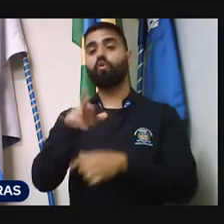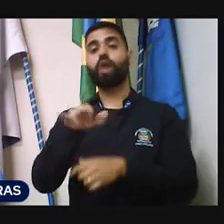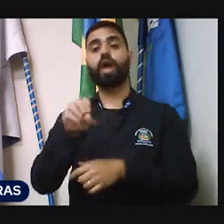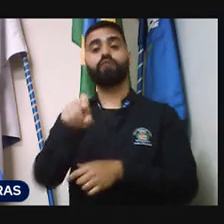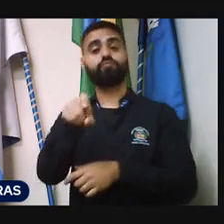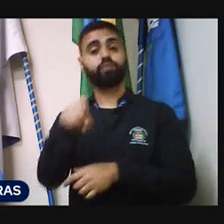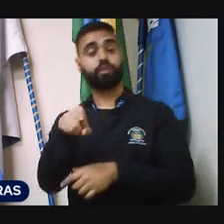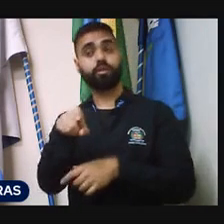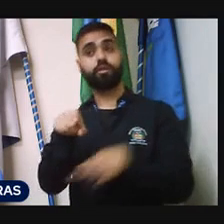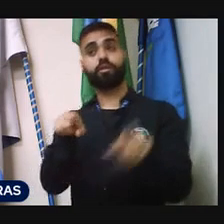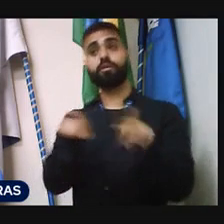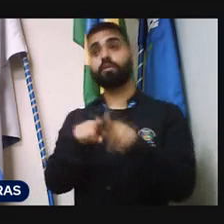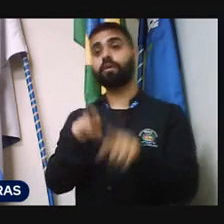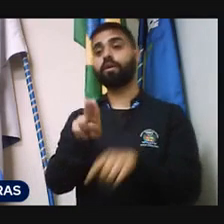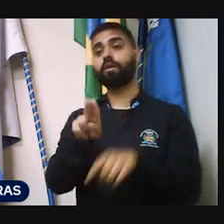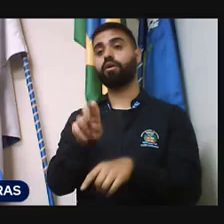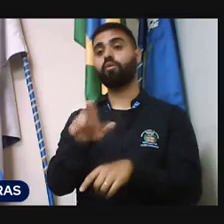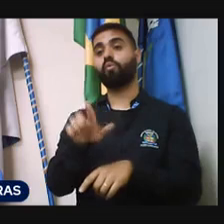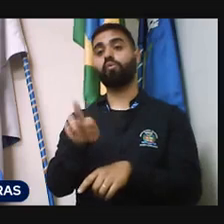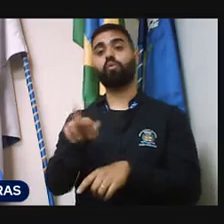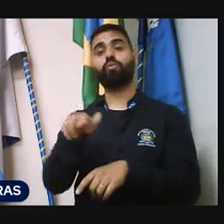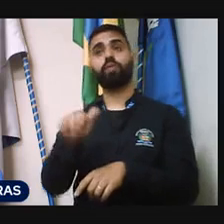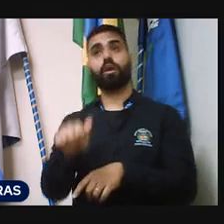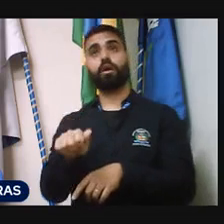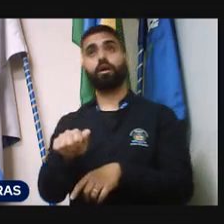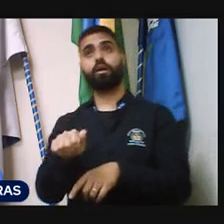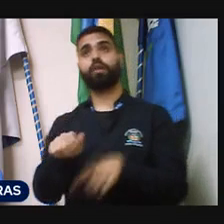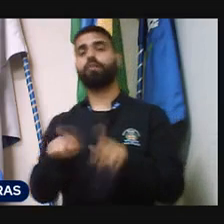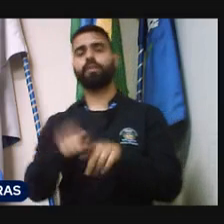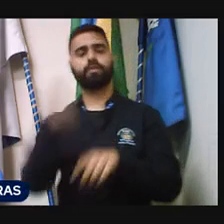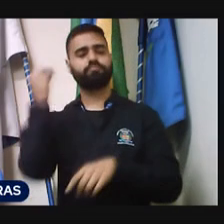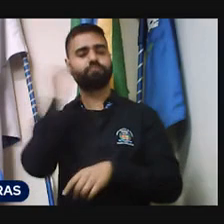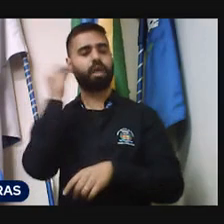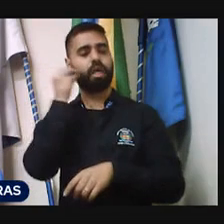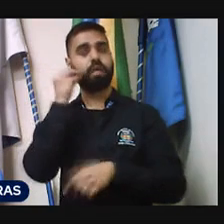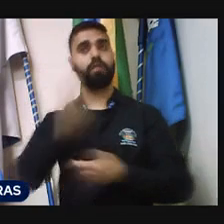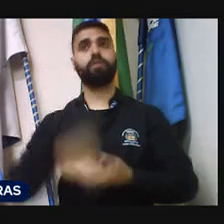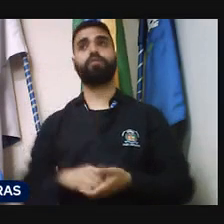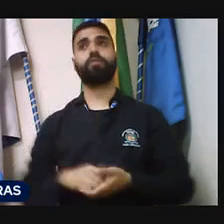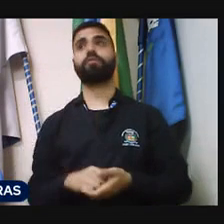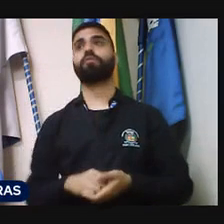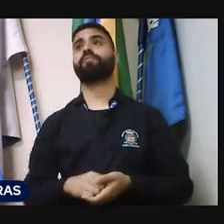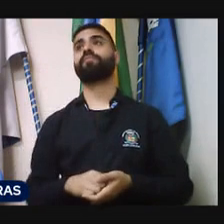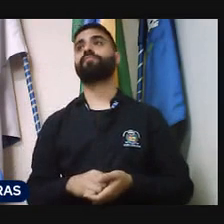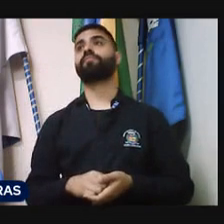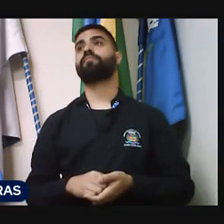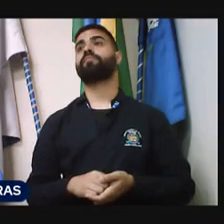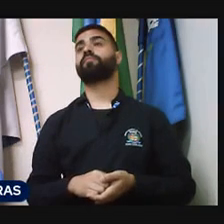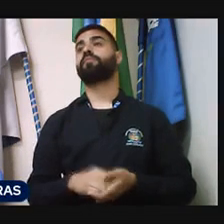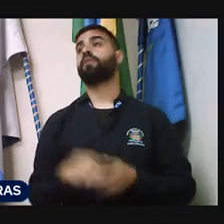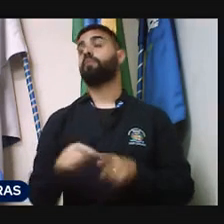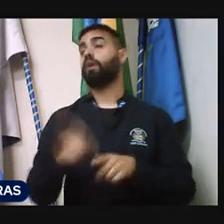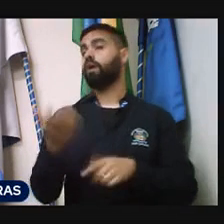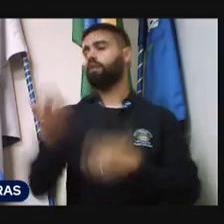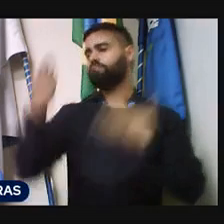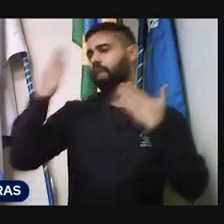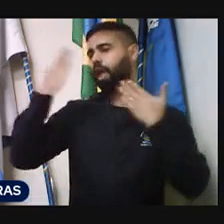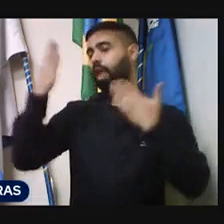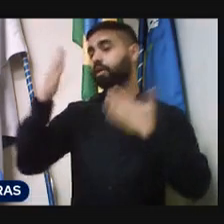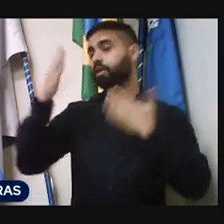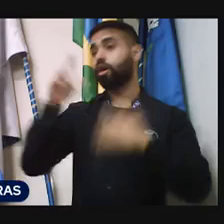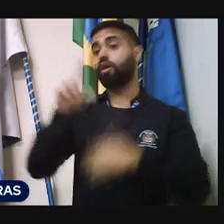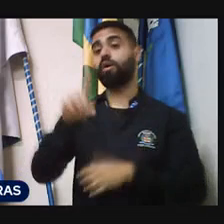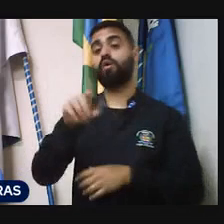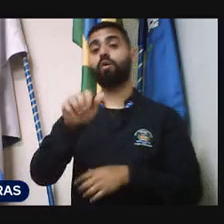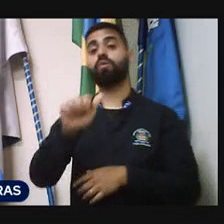uma ultrassonografia estamos lutando para isso dessa vez o David